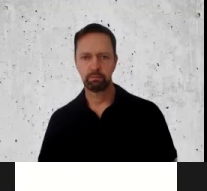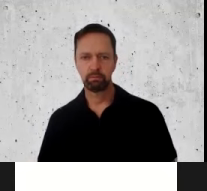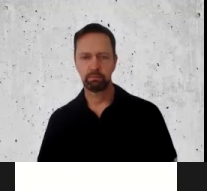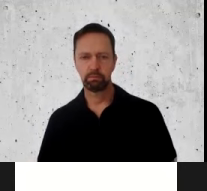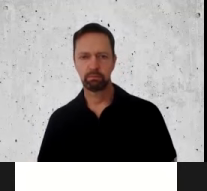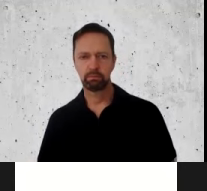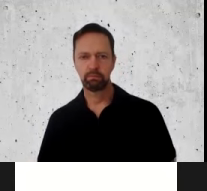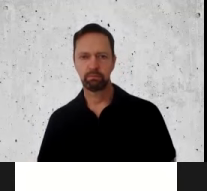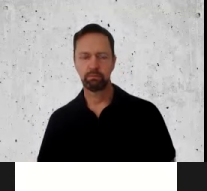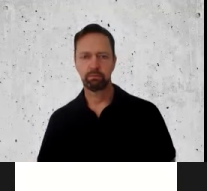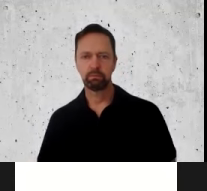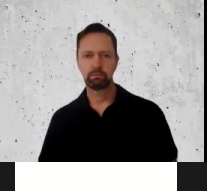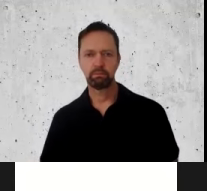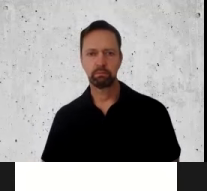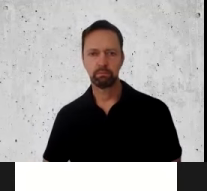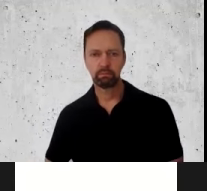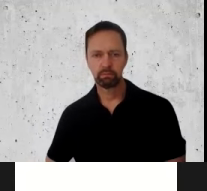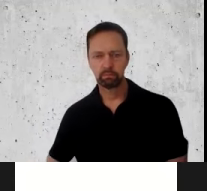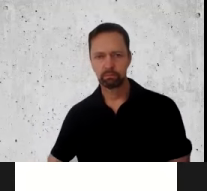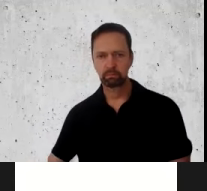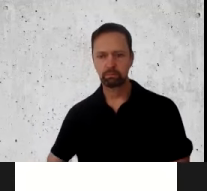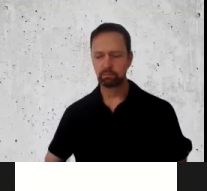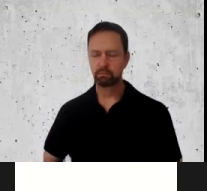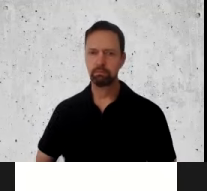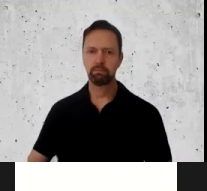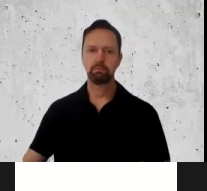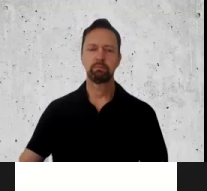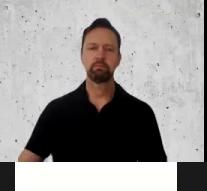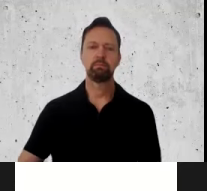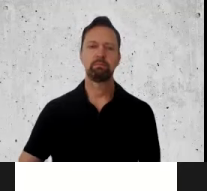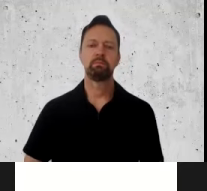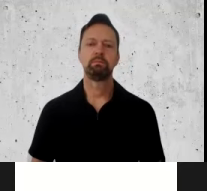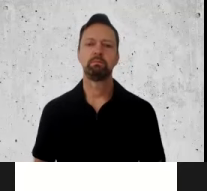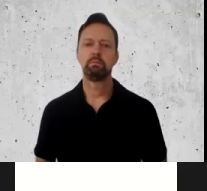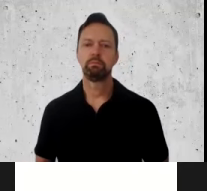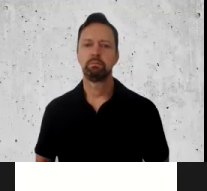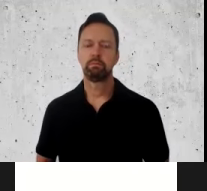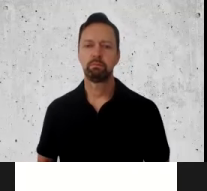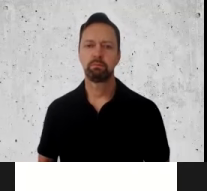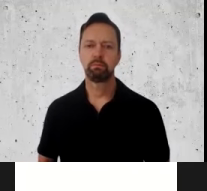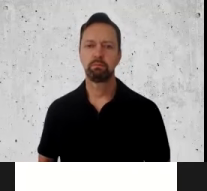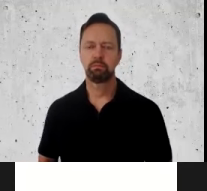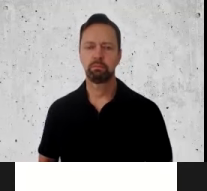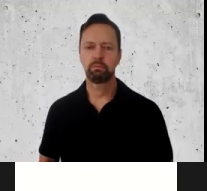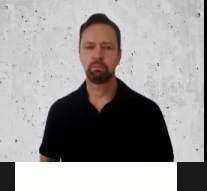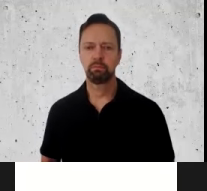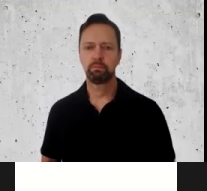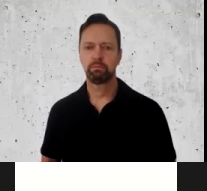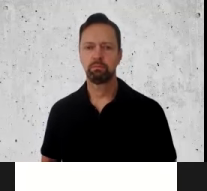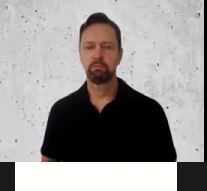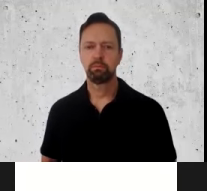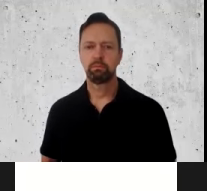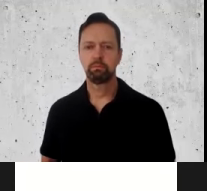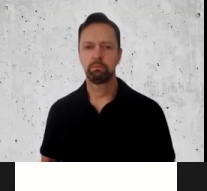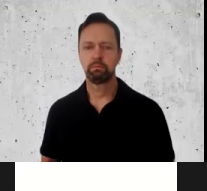só depois vinha o crédito com garantias. Agora ele vem só abaixo de débitos trabalhistas, e ainda os débitos trabalhistas têm um teto. Então, só